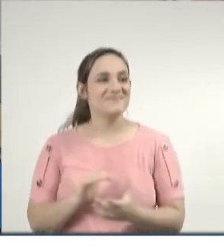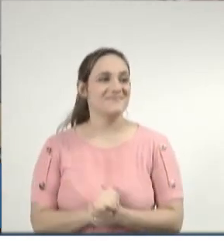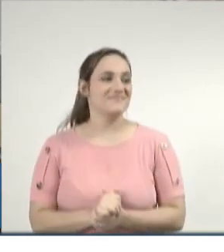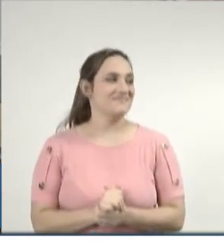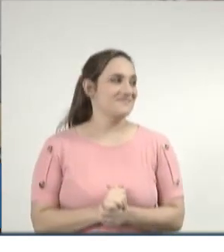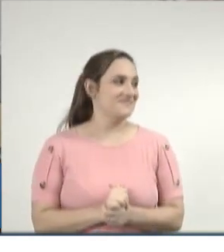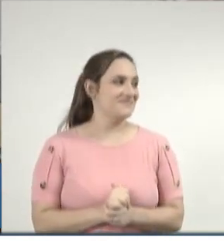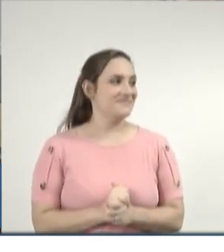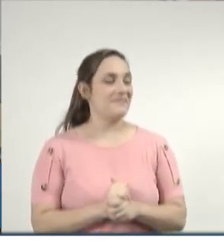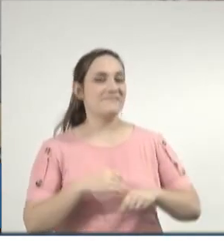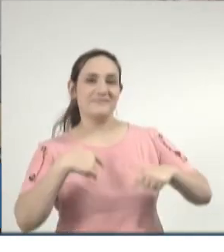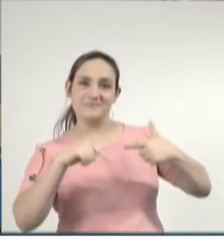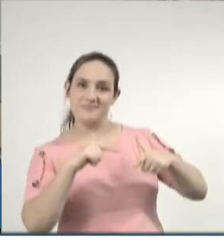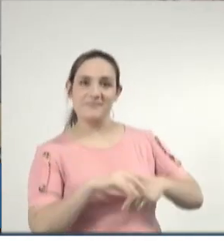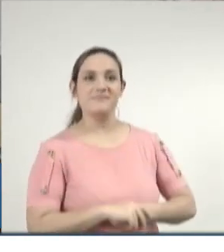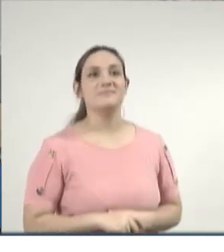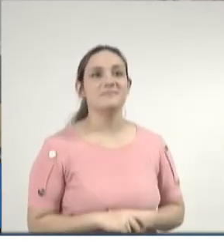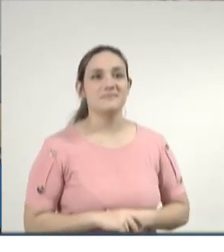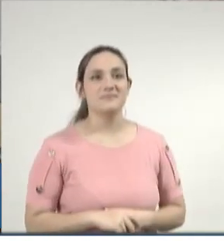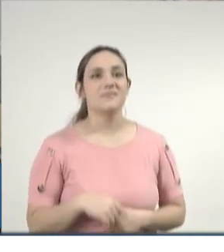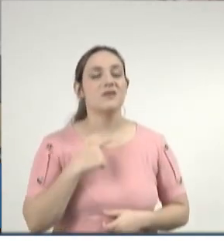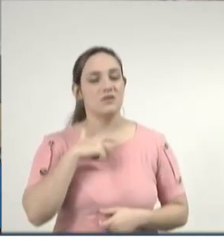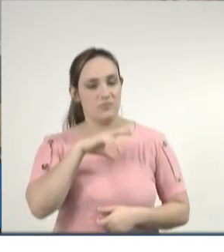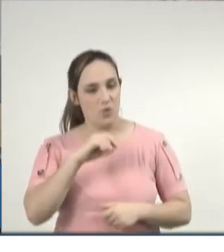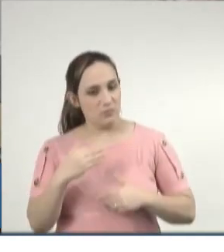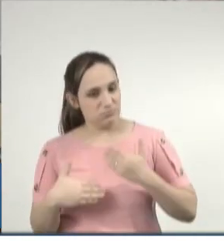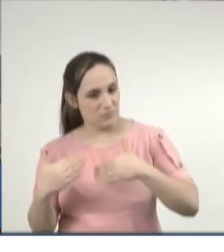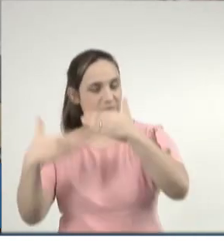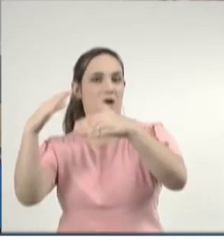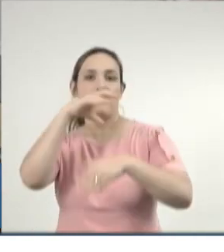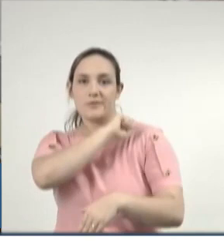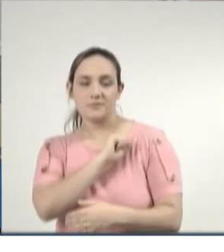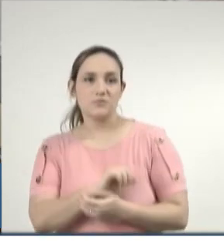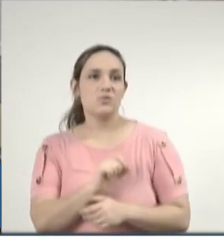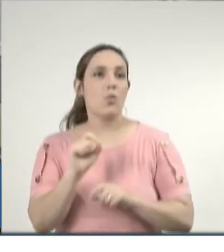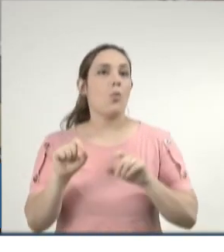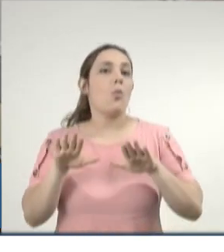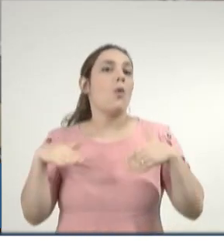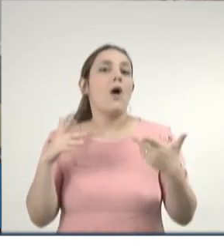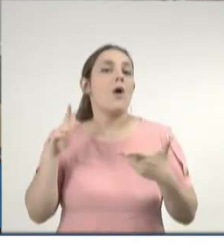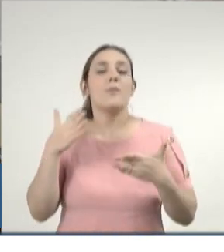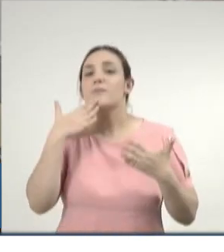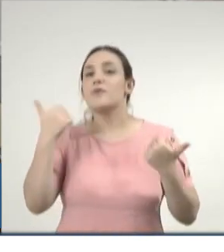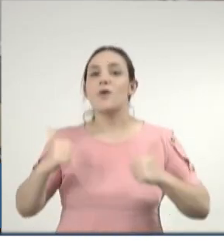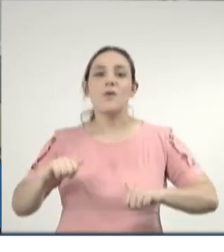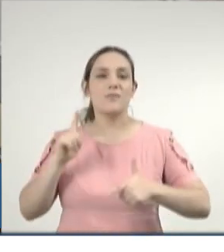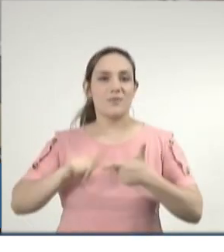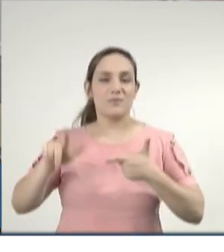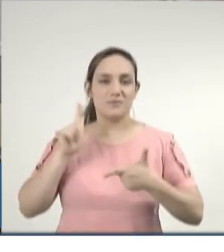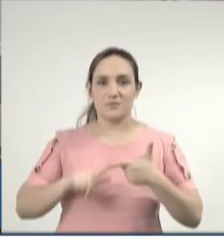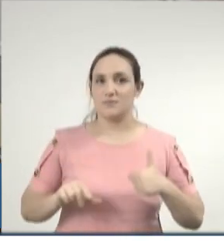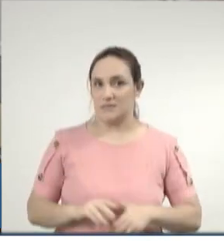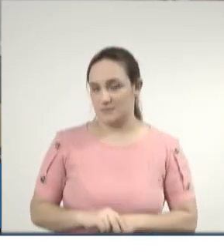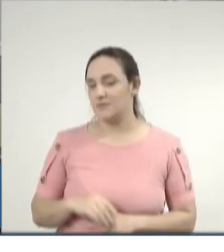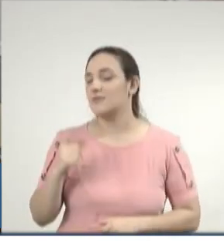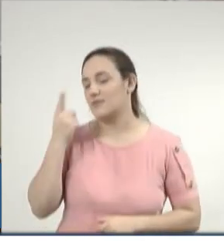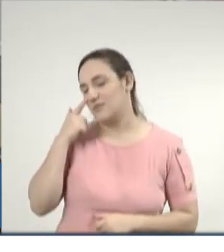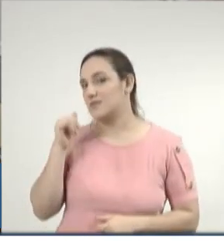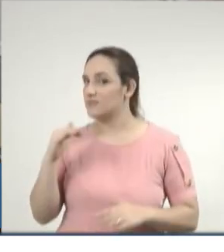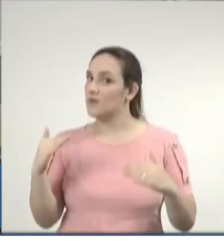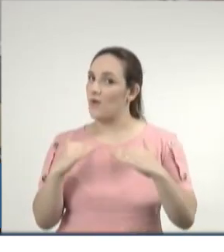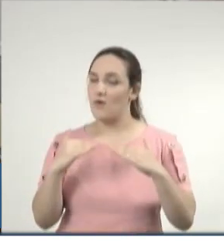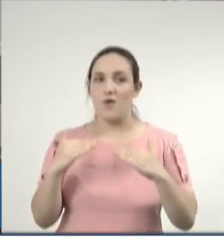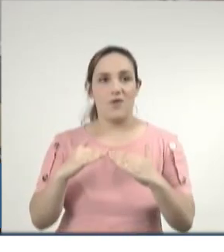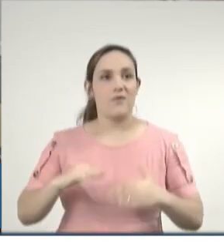oportunidades de trabalho. A gente já vai avançar um pouquinho, eu já vou mostrar para vocês qual que é o grande gargalo aqui. Todo mundo aqui vai concordar comigo e com você, né,